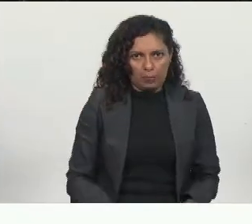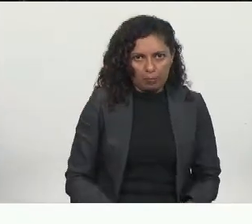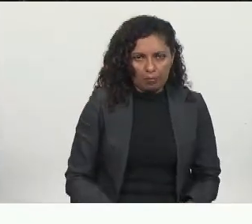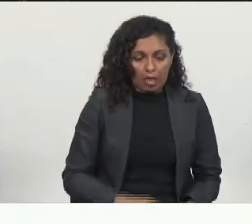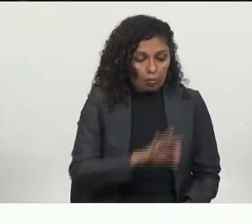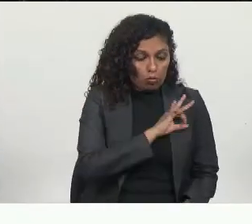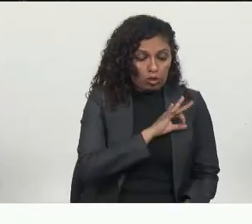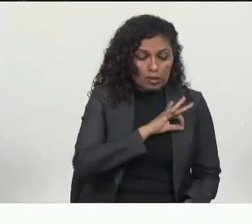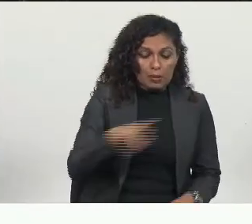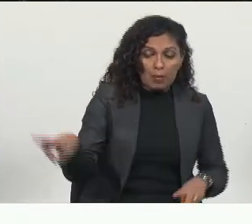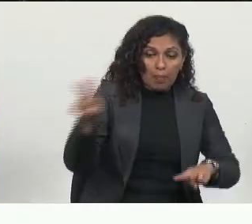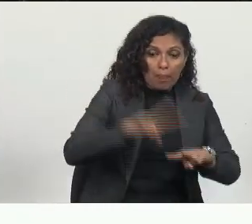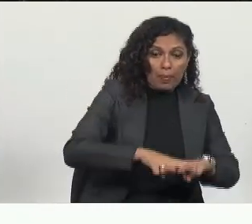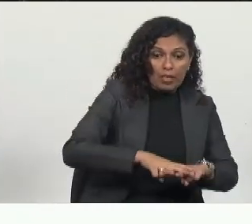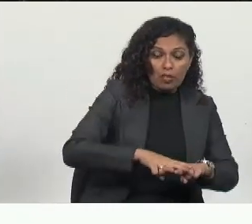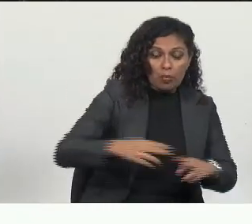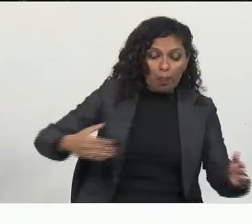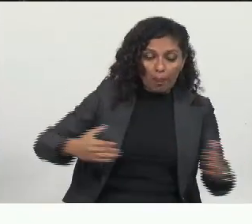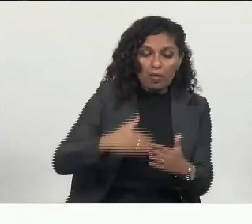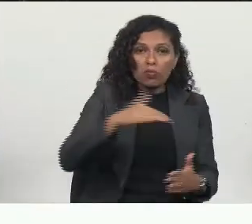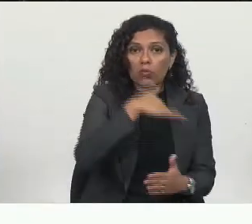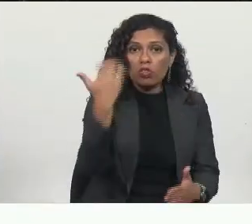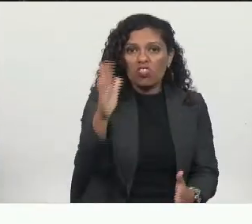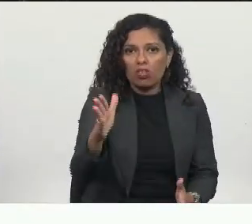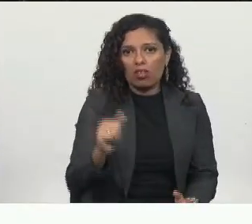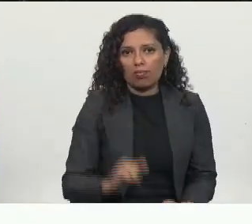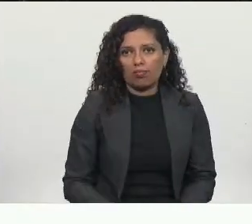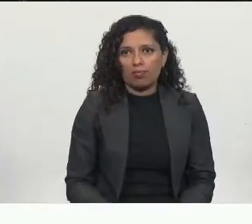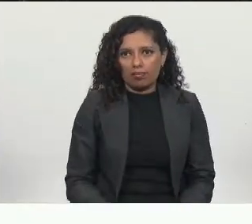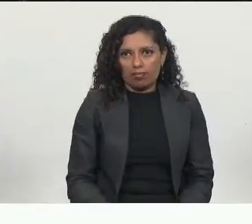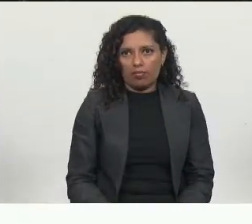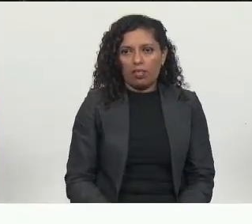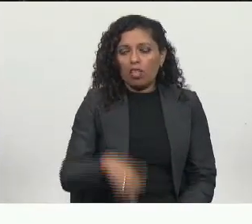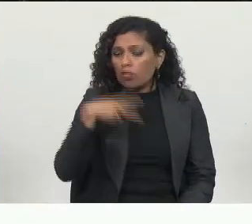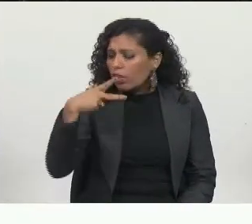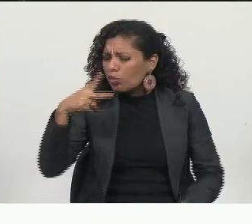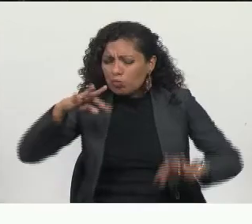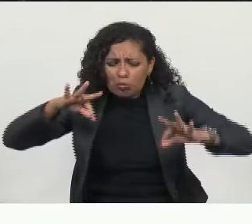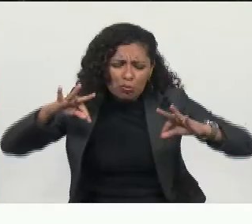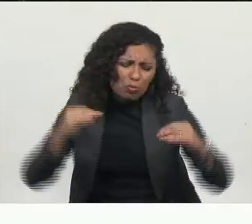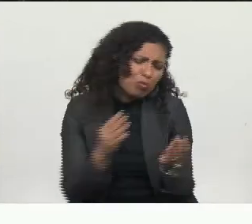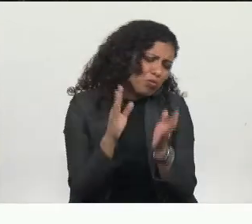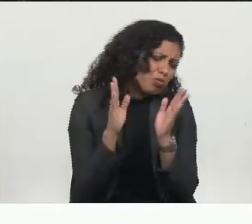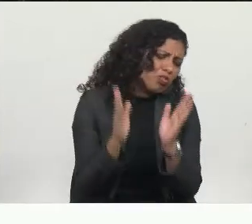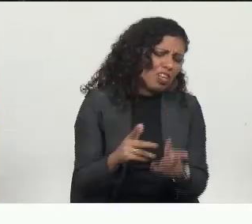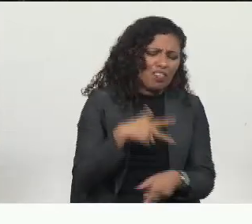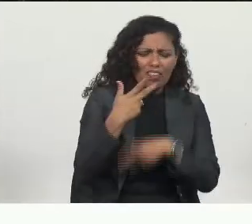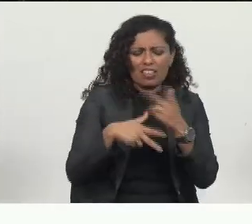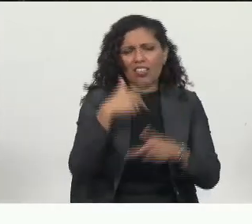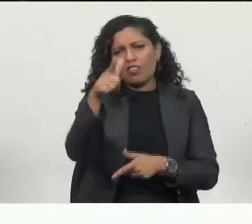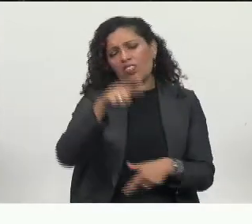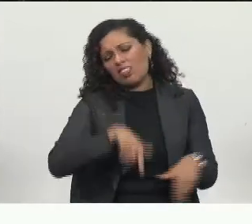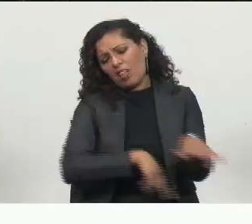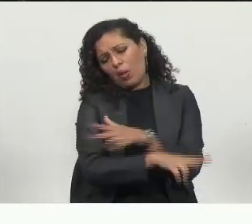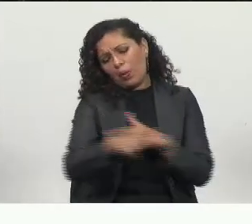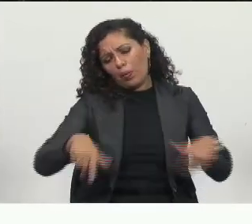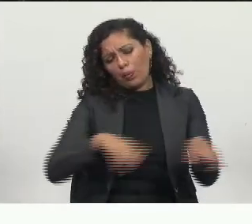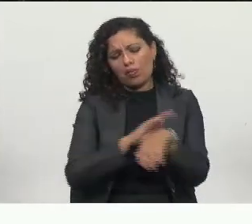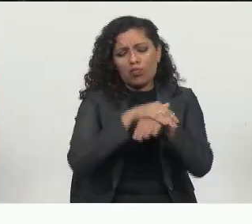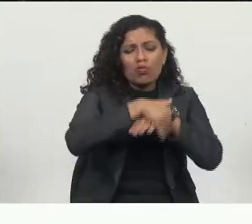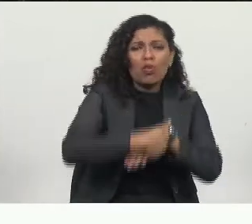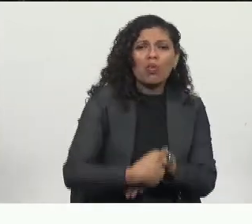pensar nisso, pensa nisso que eu estou te falando. Agora, isso que você está falando, eu falei tudo aqui antes de você chegar. Falei dos seus vídeos, falei que você anda à noite. Como é que você